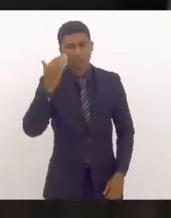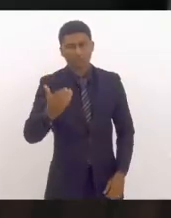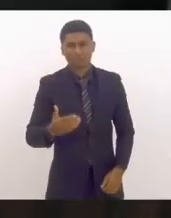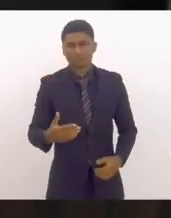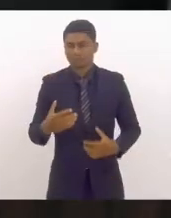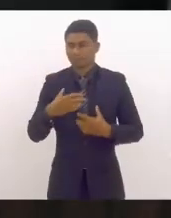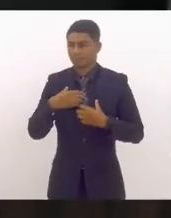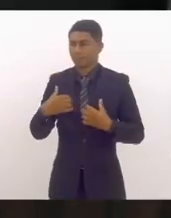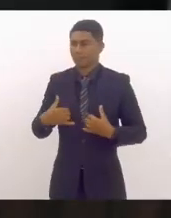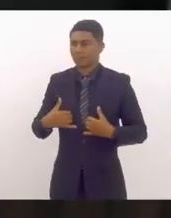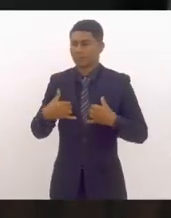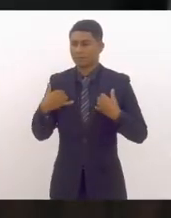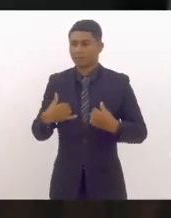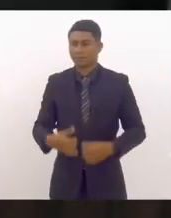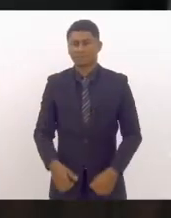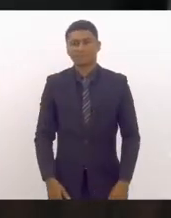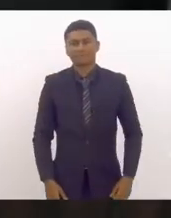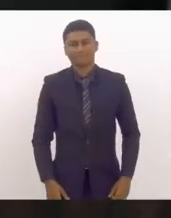honra.